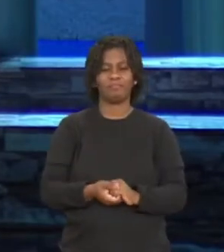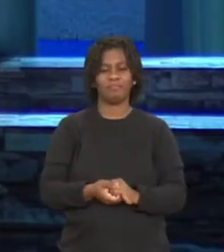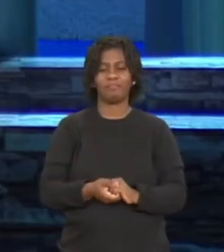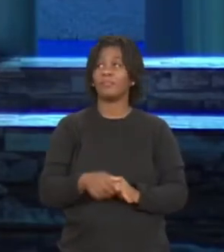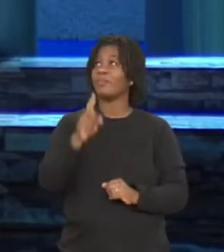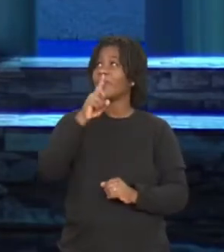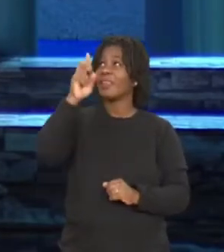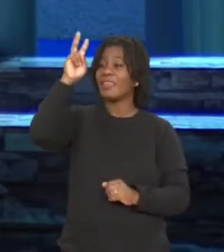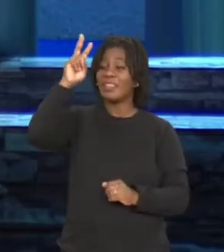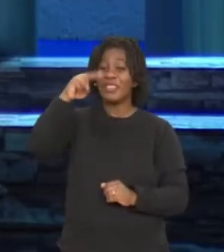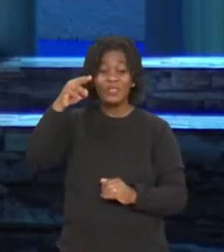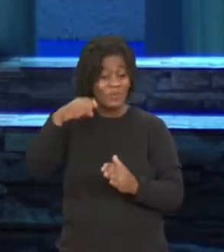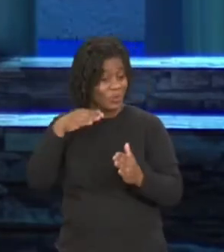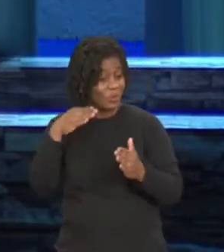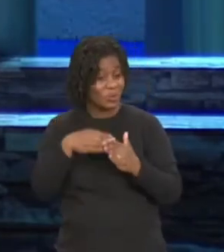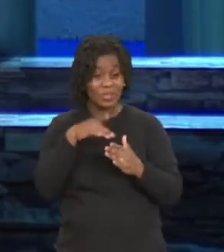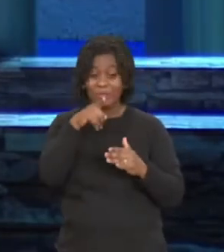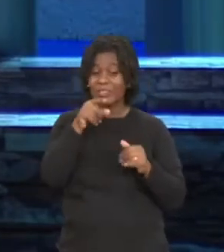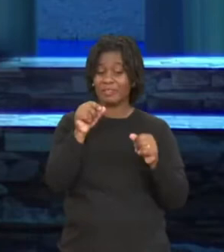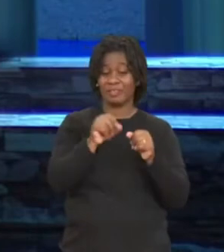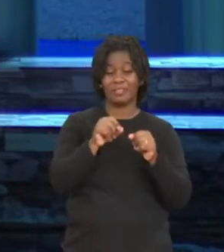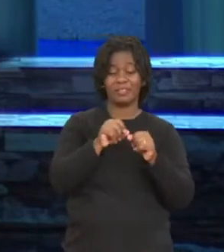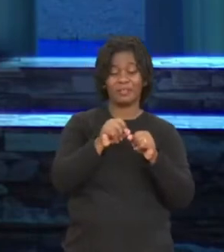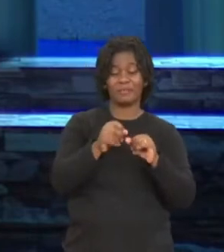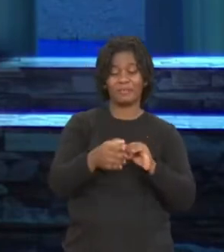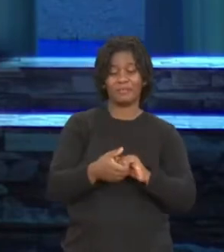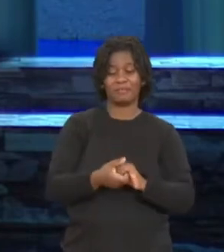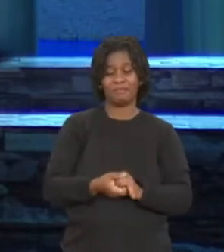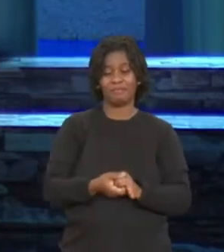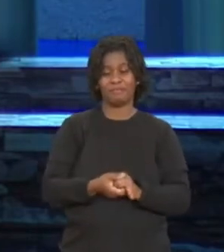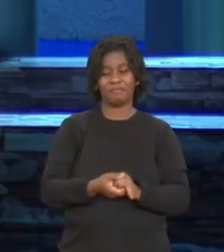Ele viu tudo que você fez.